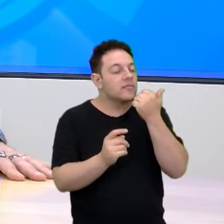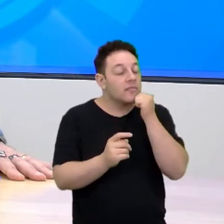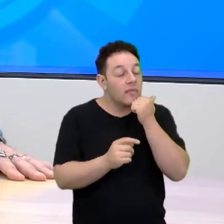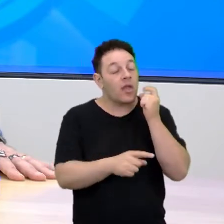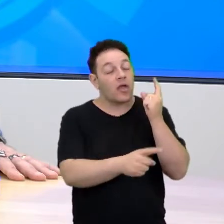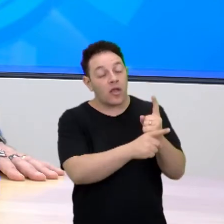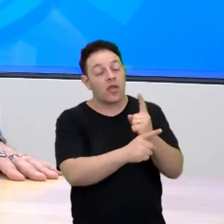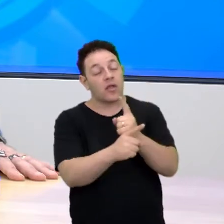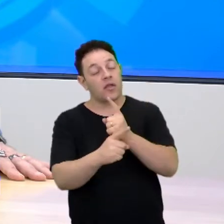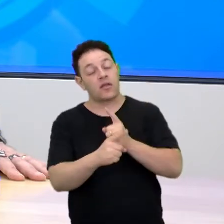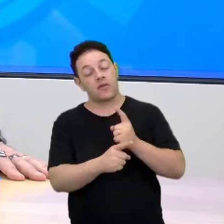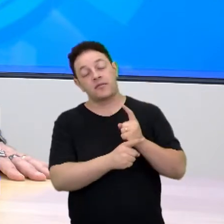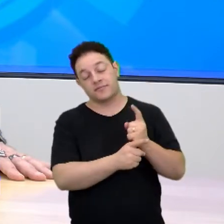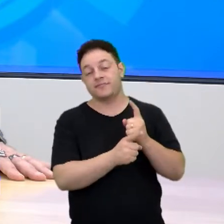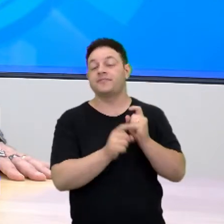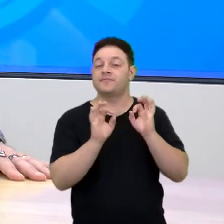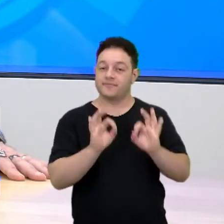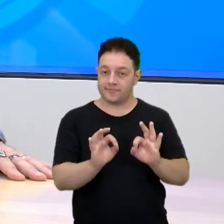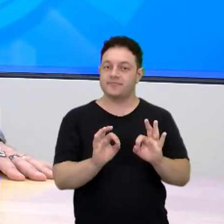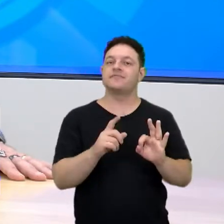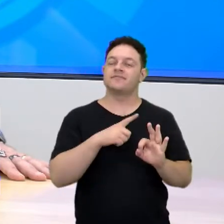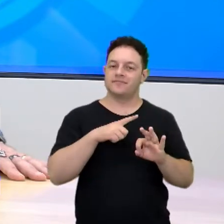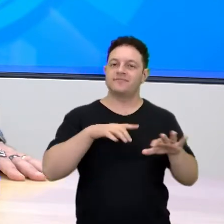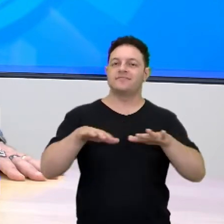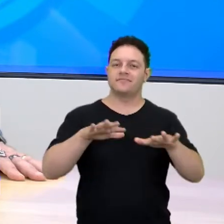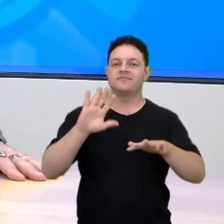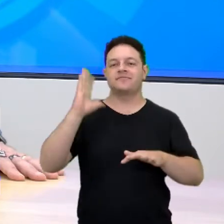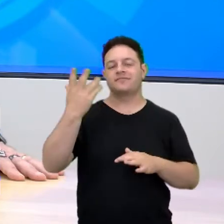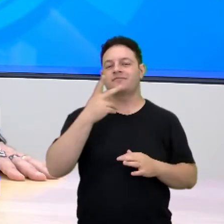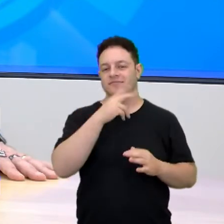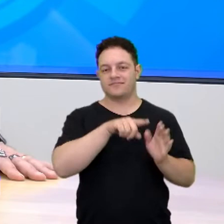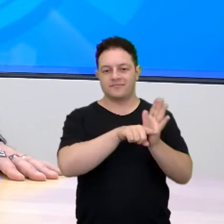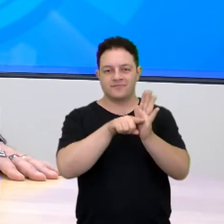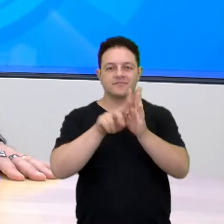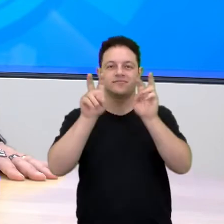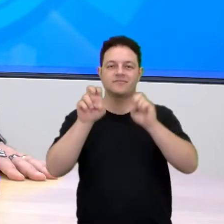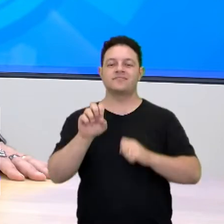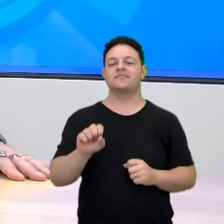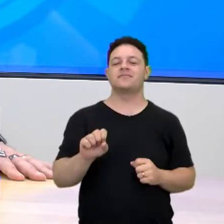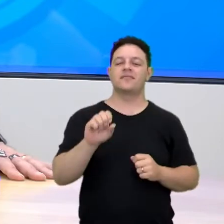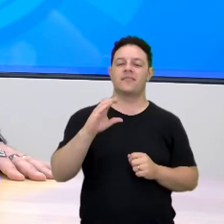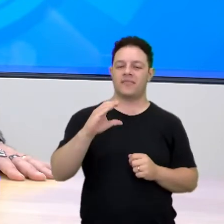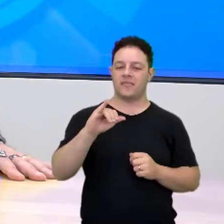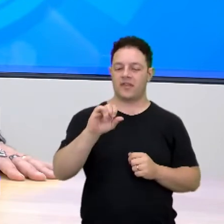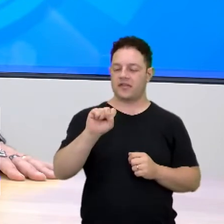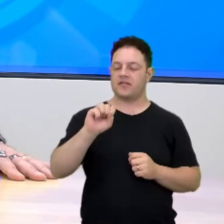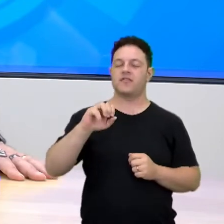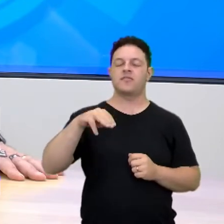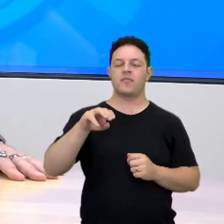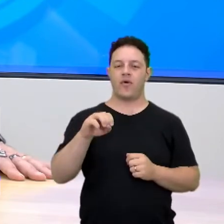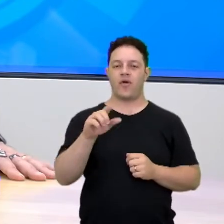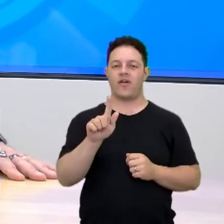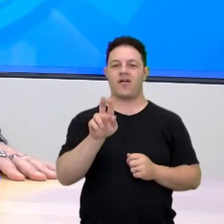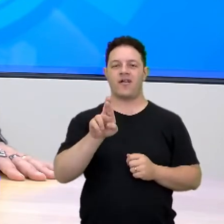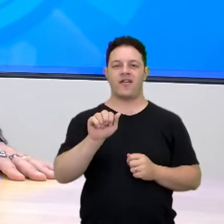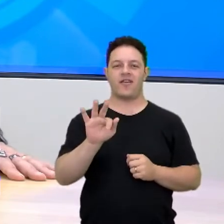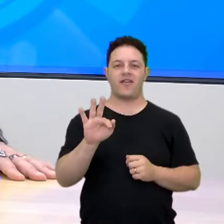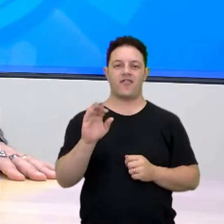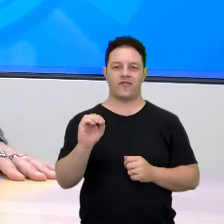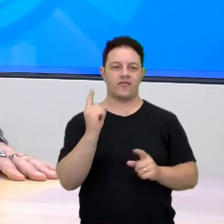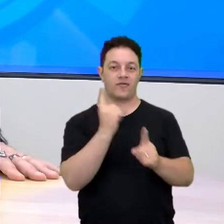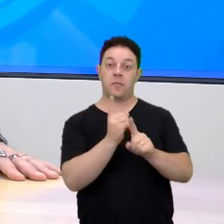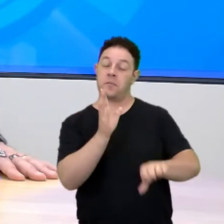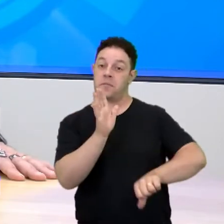qual posteriormente aí ele construiu aí o que nós chamamos aí de um sismógrafo, né? O primeiro sismógrafo